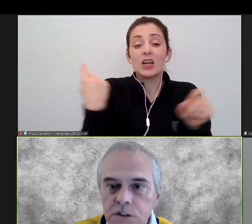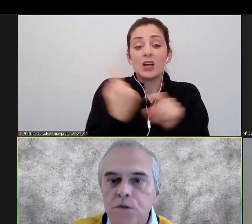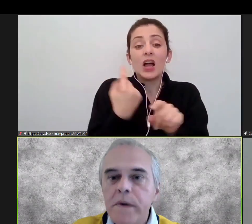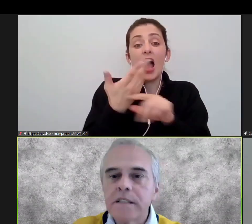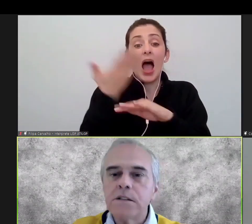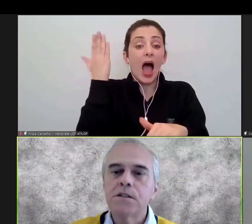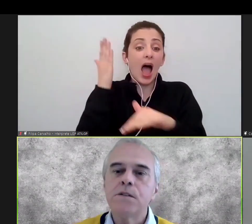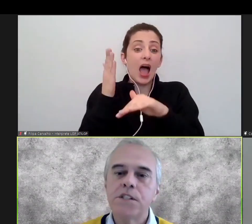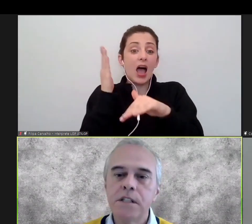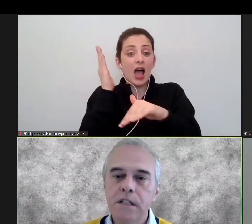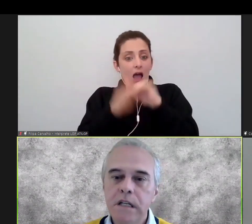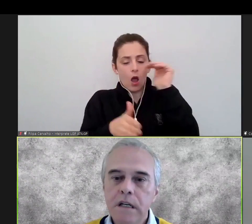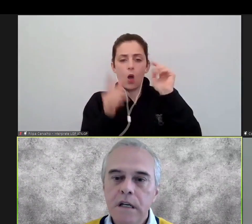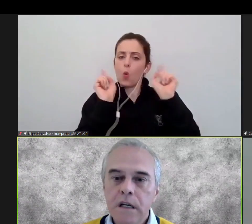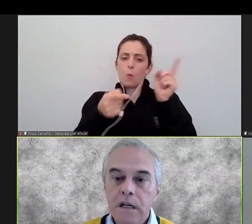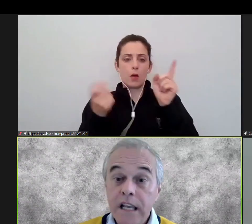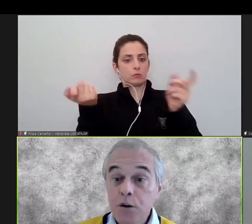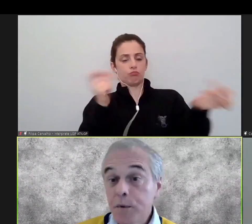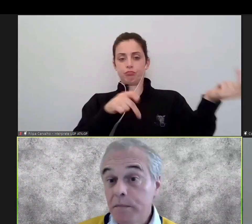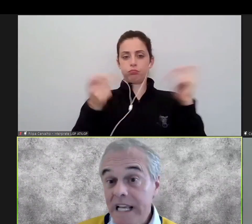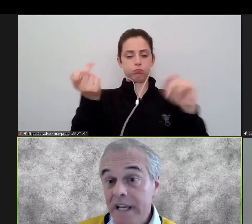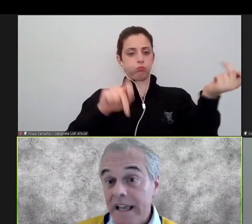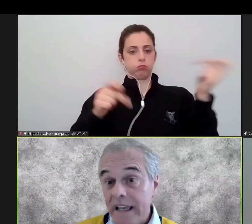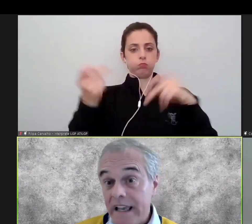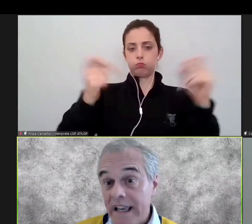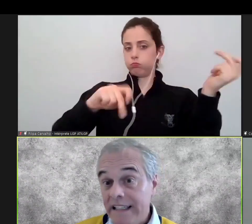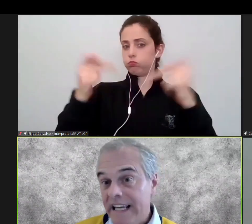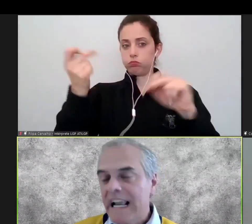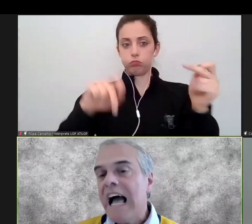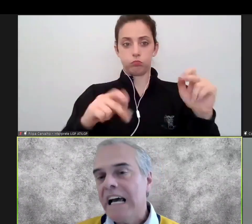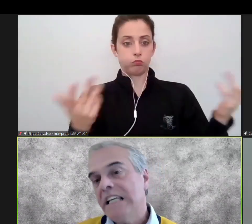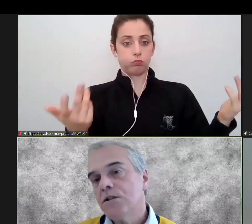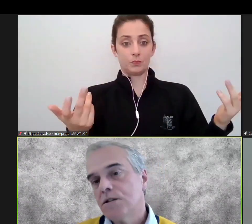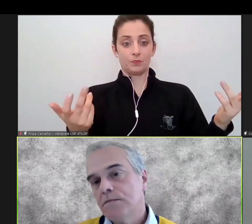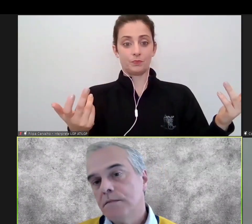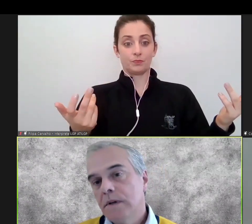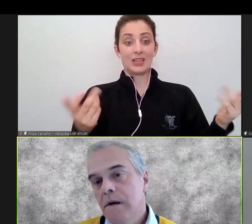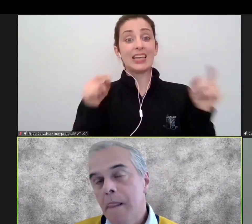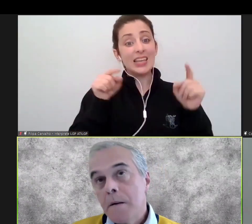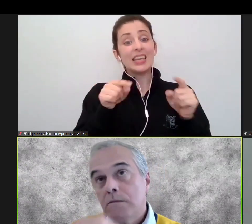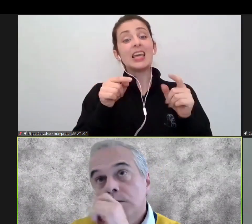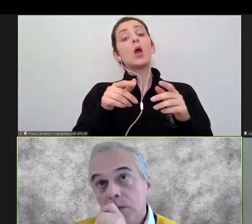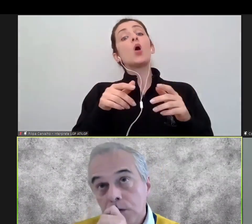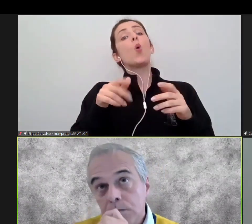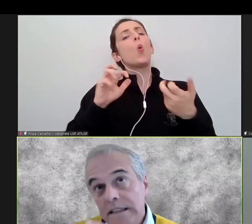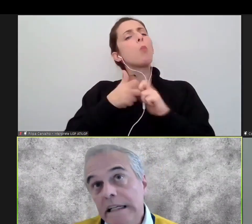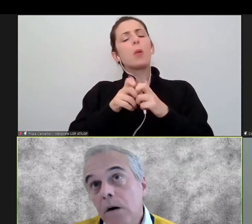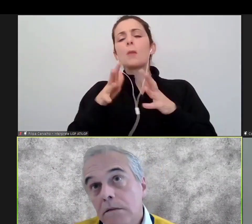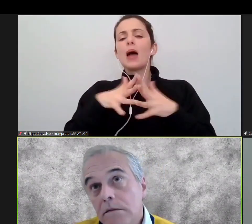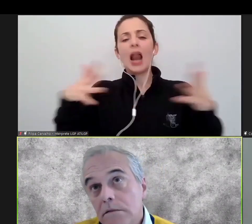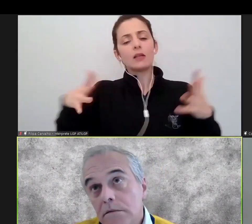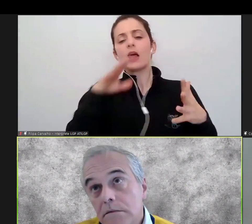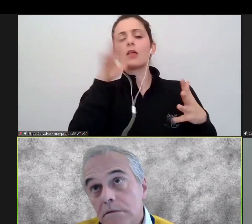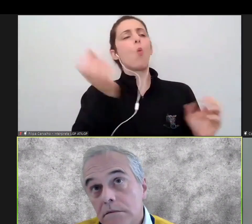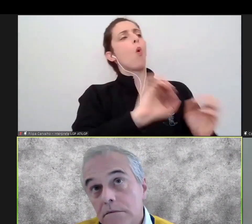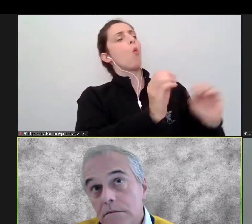trás, elas começam a surgir. E aí o problema é negar isso. Num